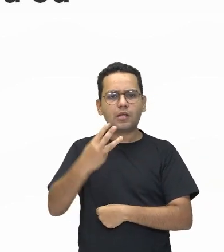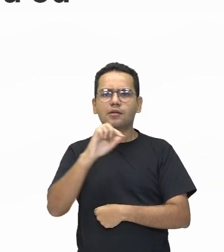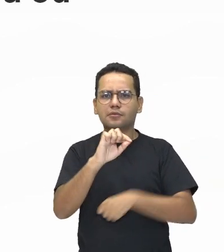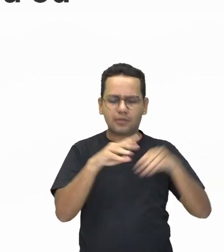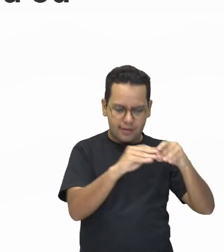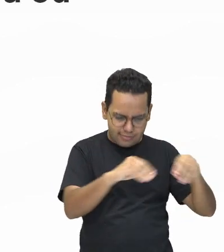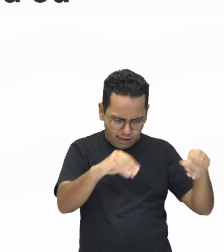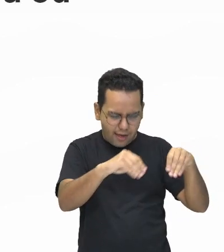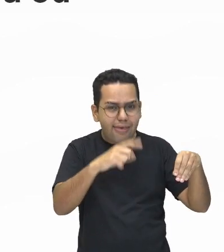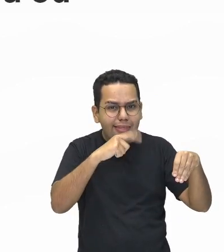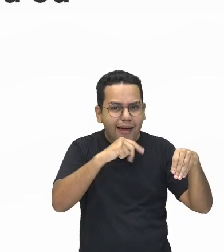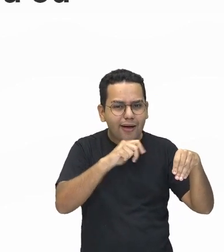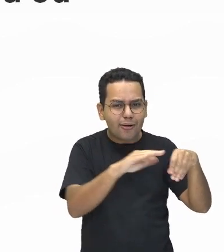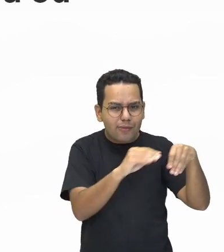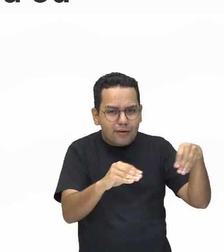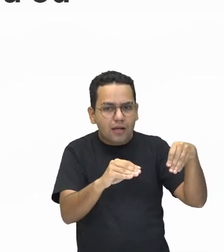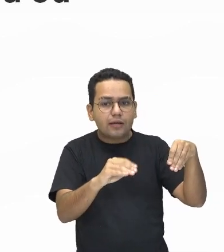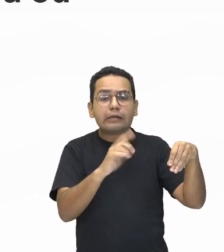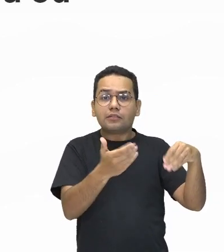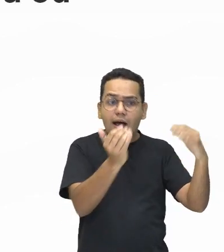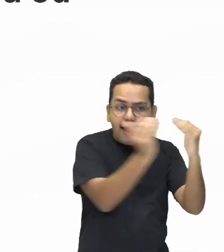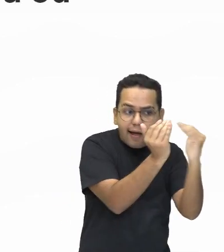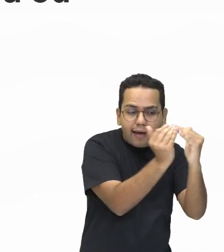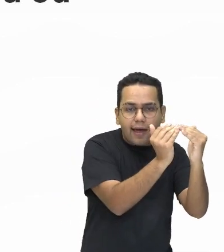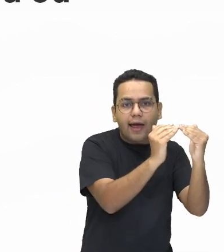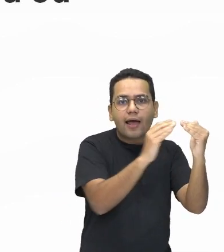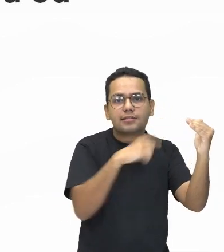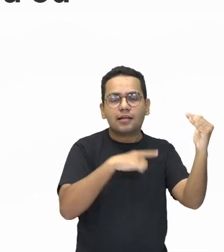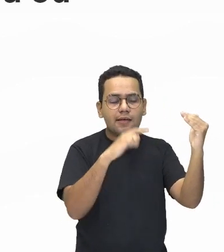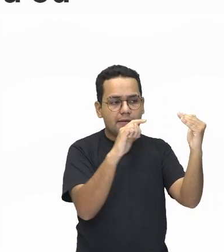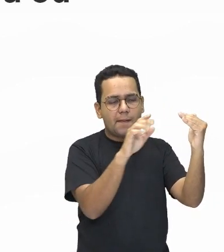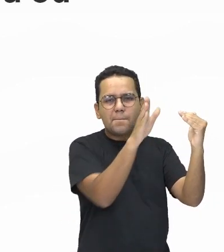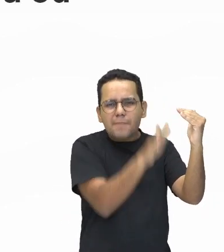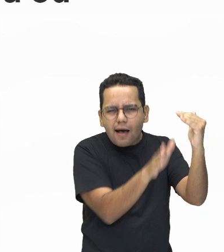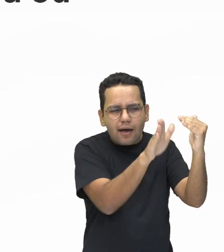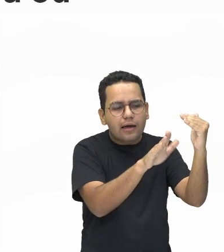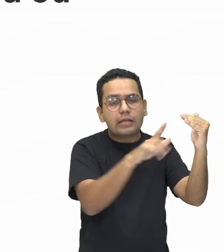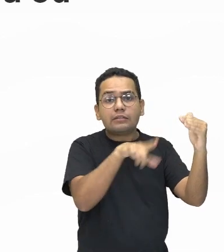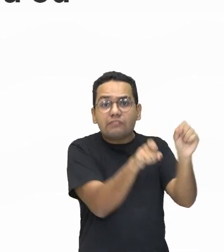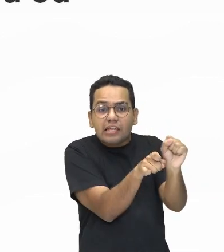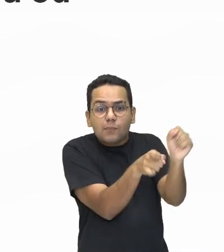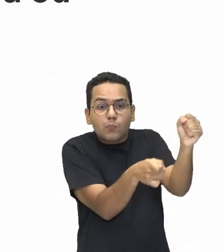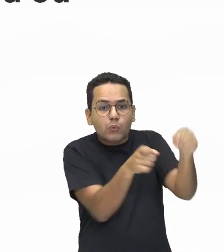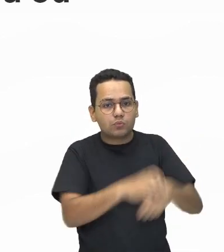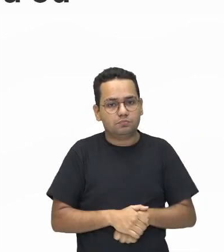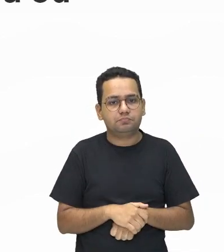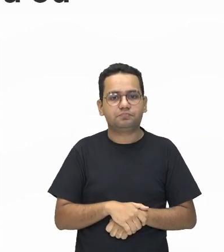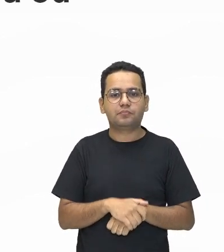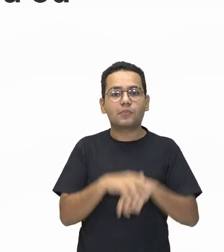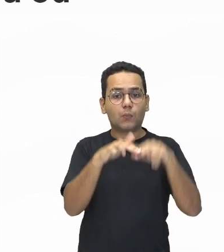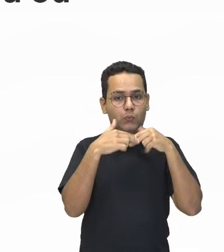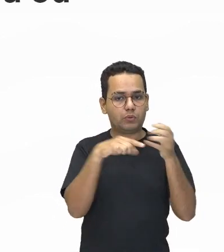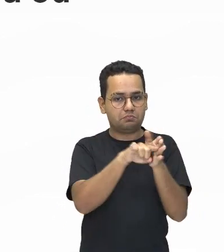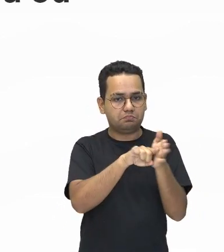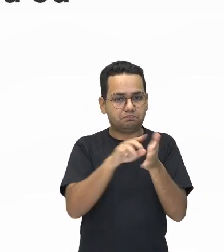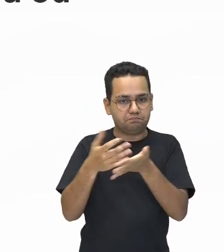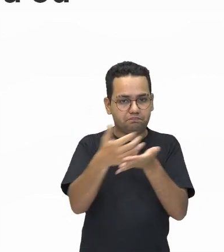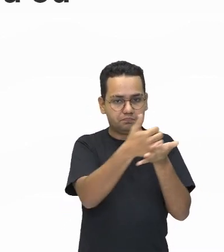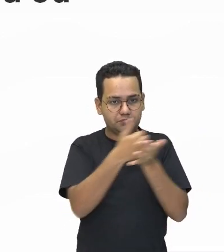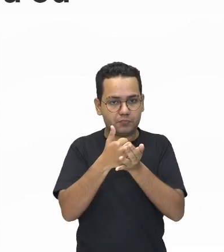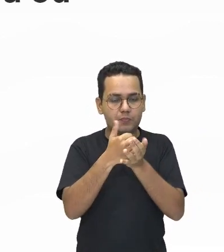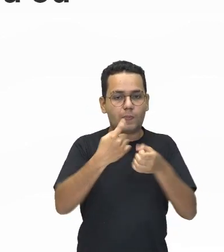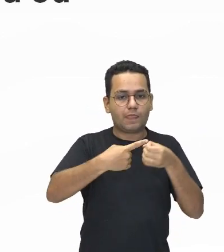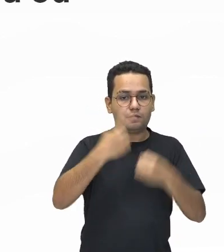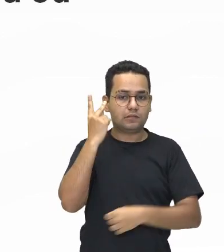que a parede abrisse uma rachadura. Segundo o levantamento feito pela agência pública, o município de São Paulo tem quase 200